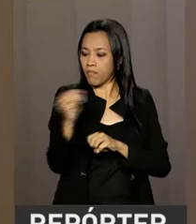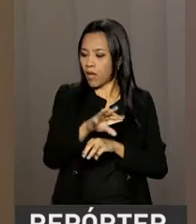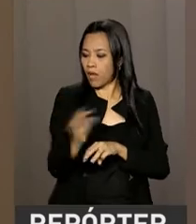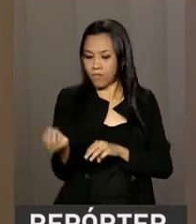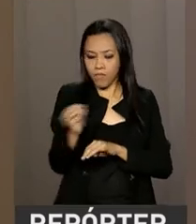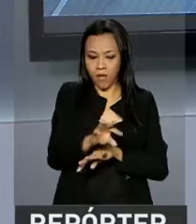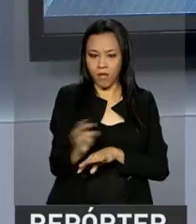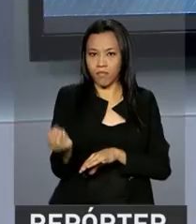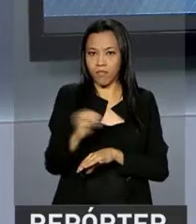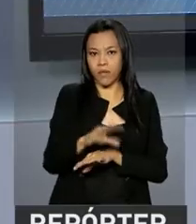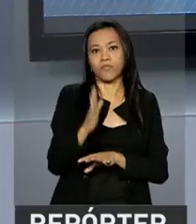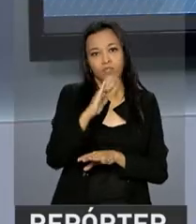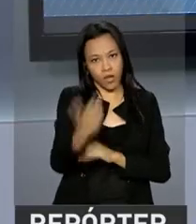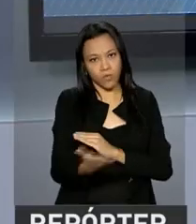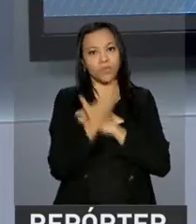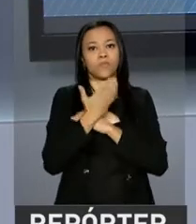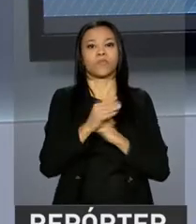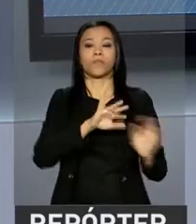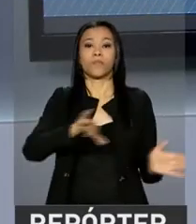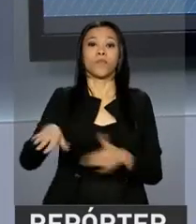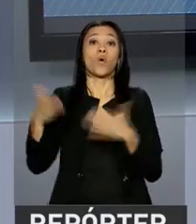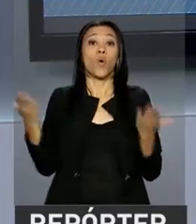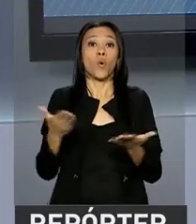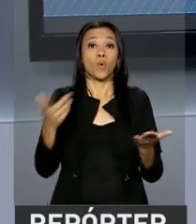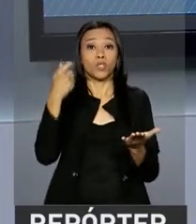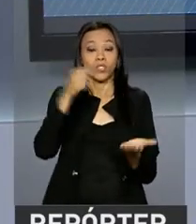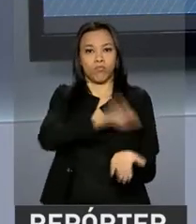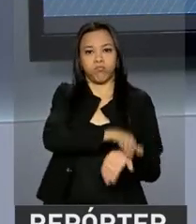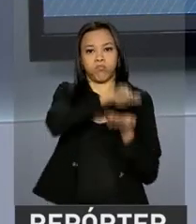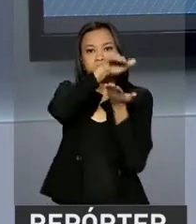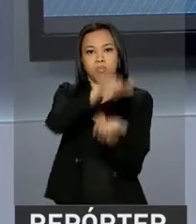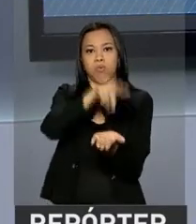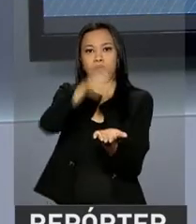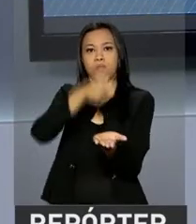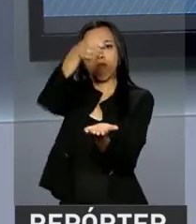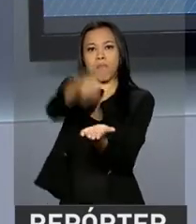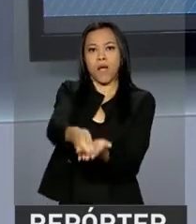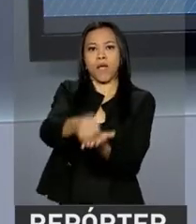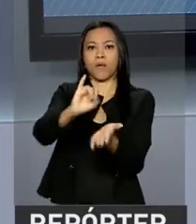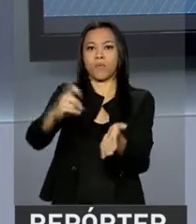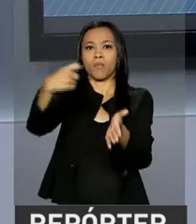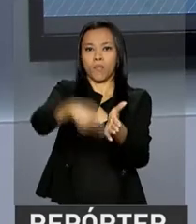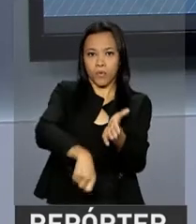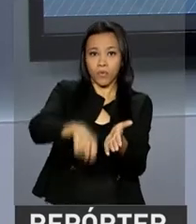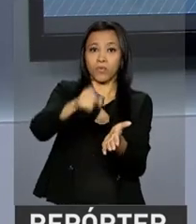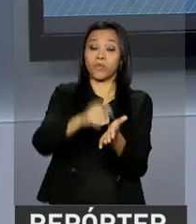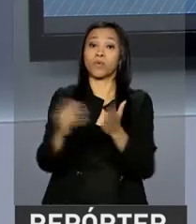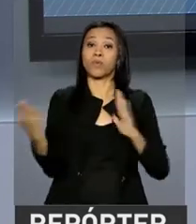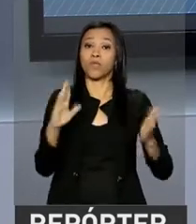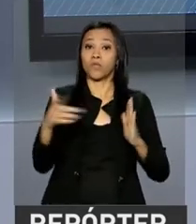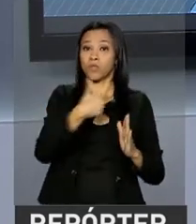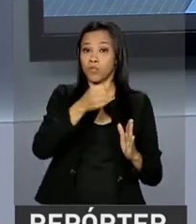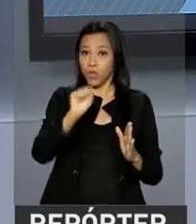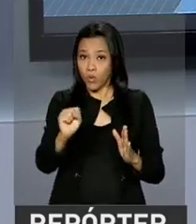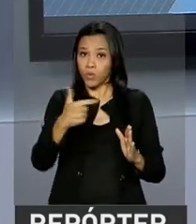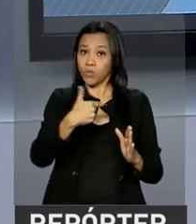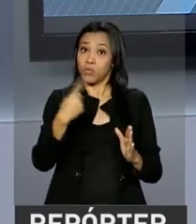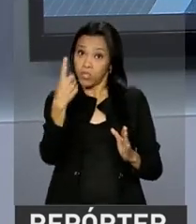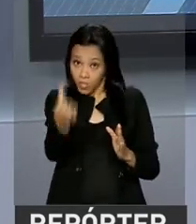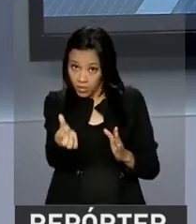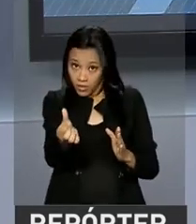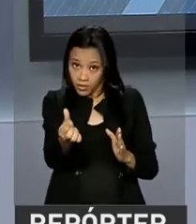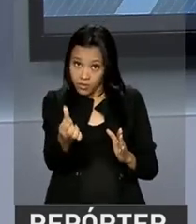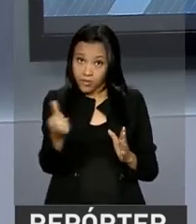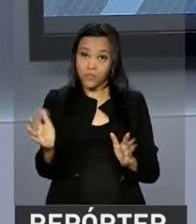obteve receita paga hoje um lote residual do imposto de renda referente aos exercícios de 2008 a 2010 16